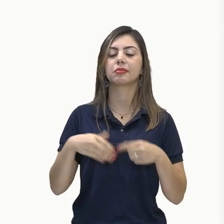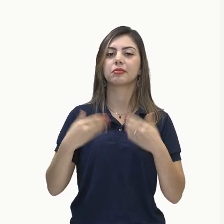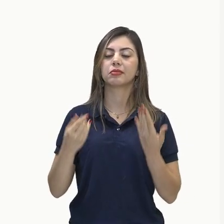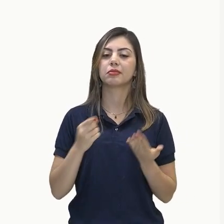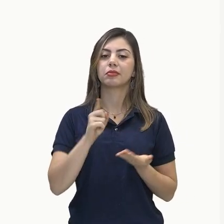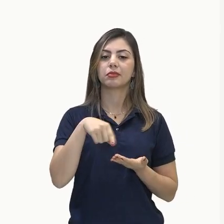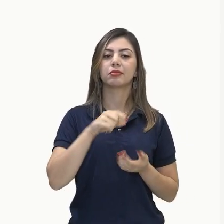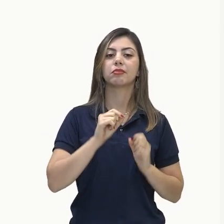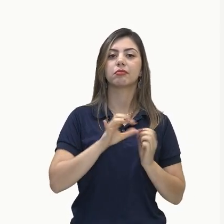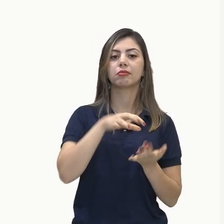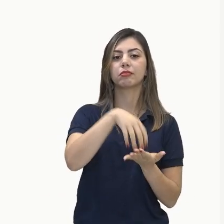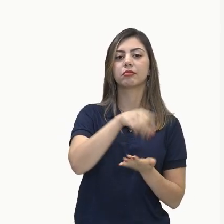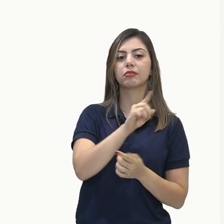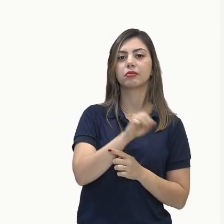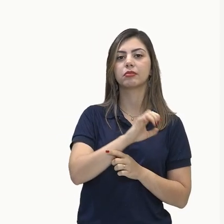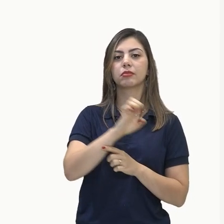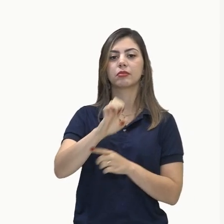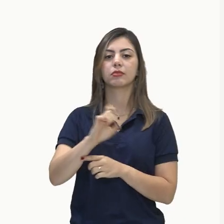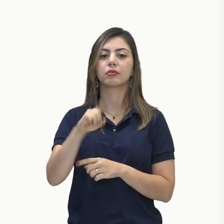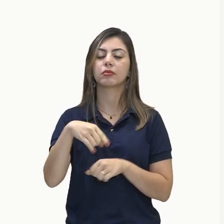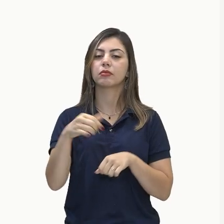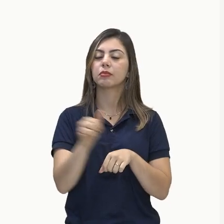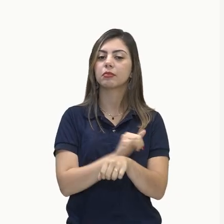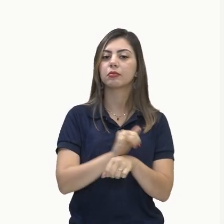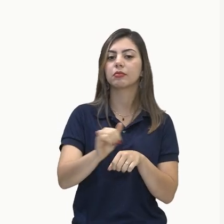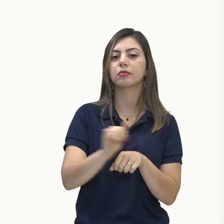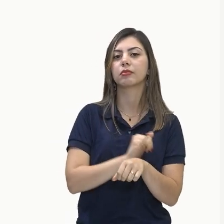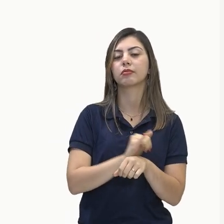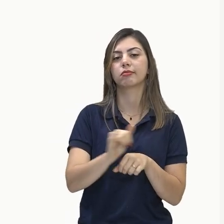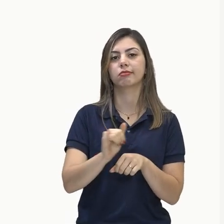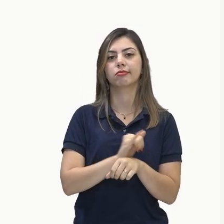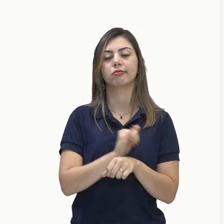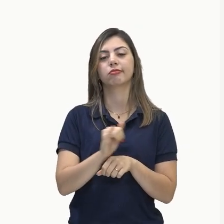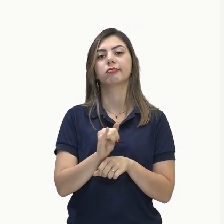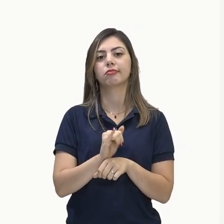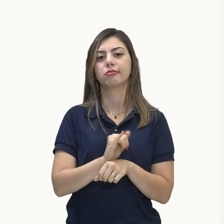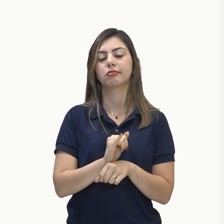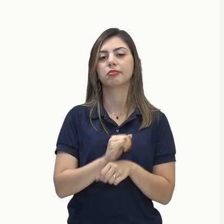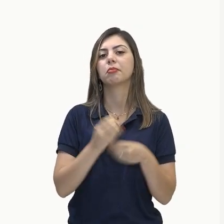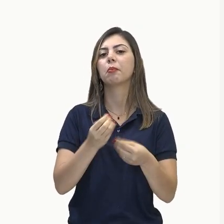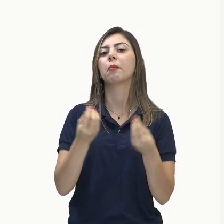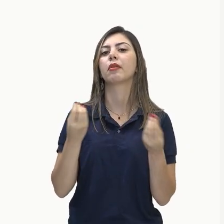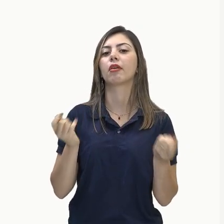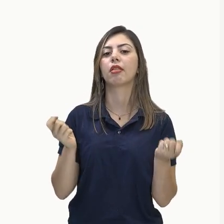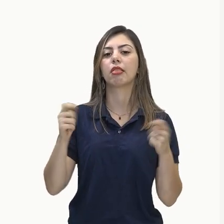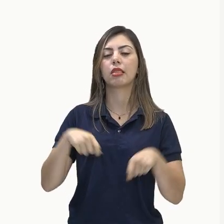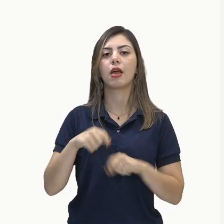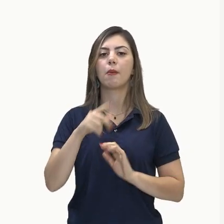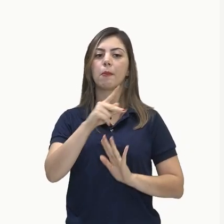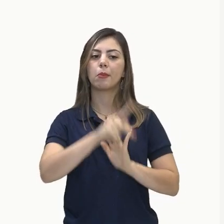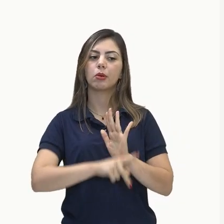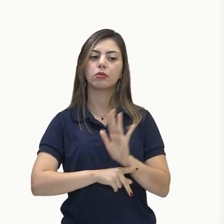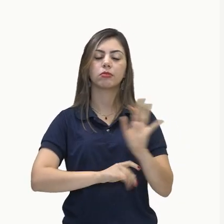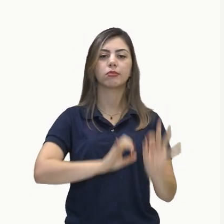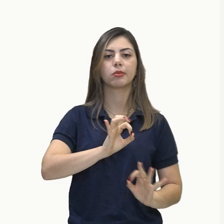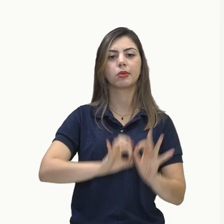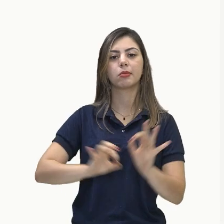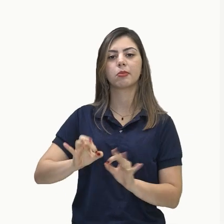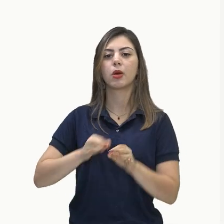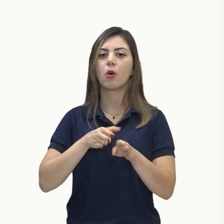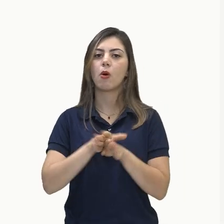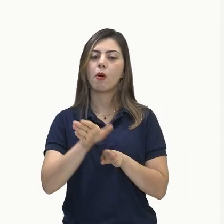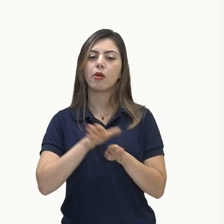um instrumento, né, um instrumento para poder se ter o planejamento, a orientação